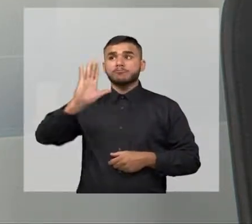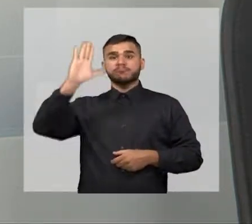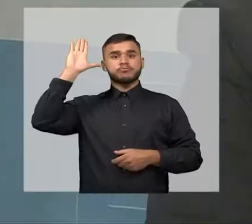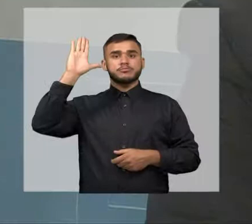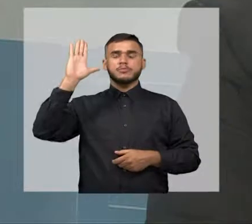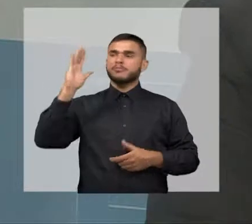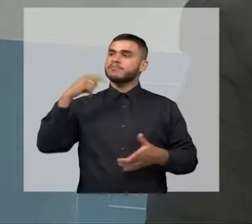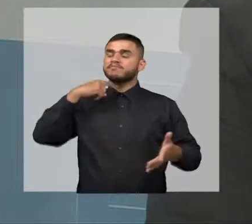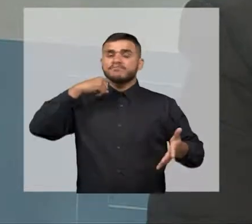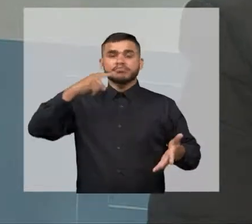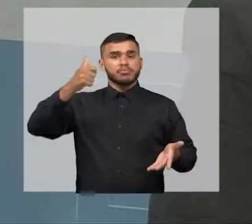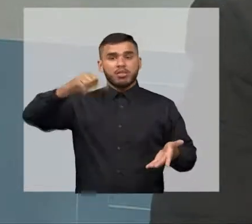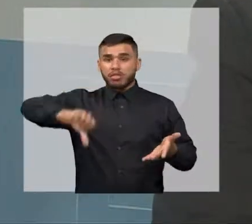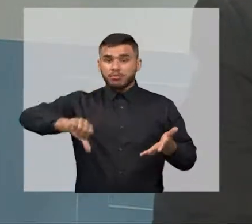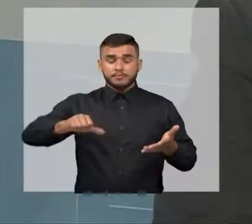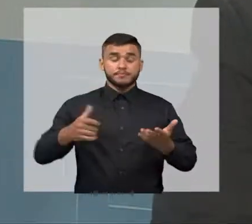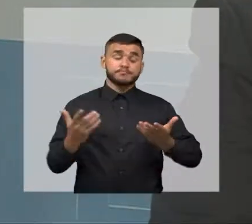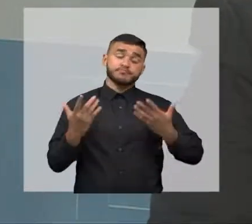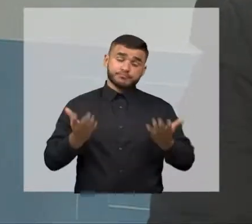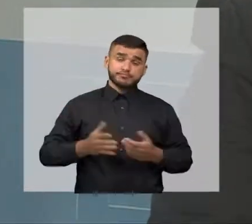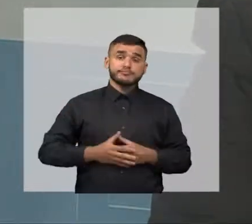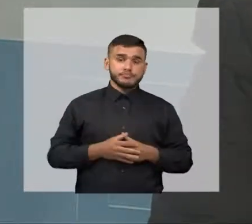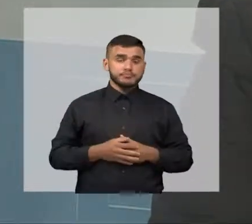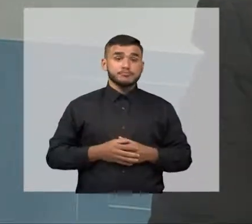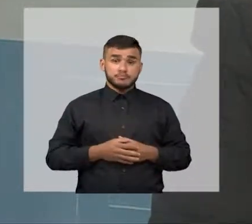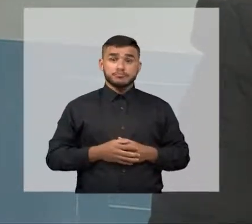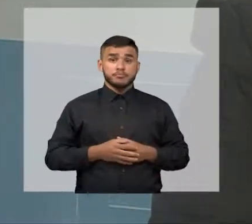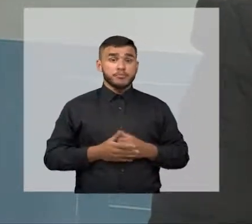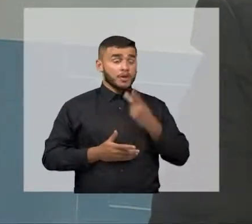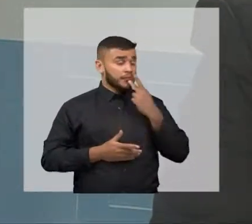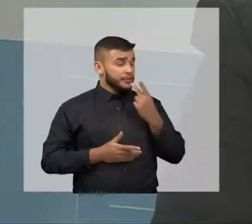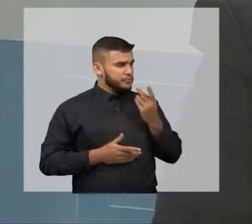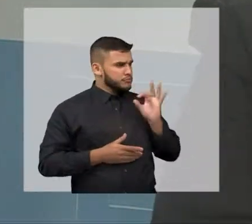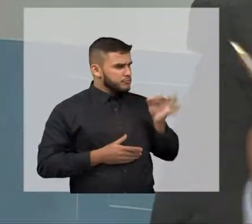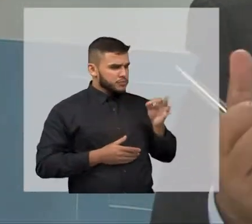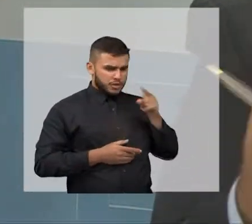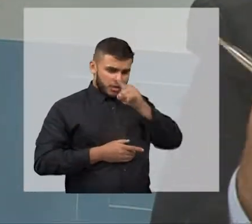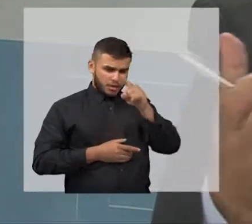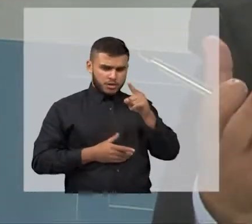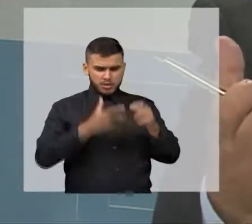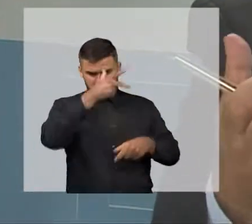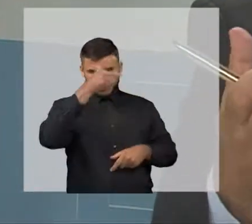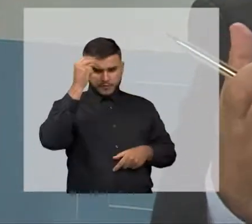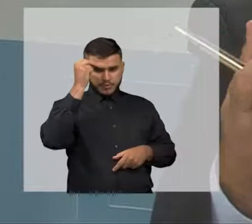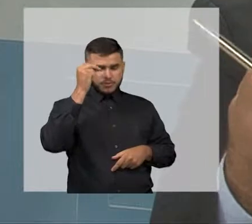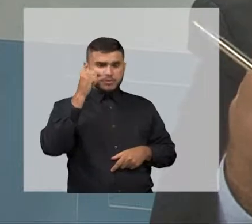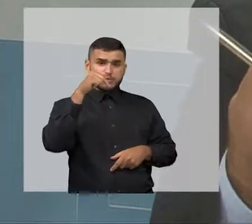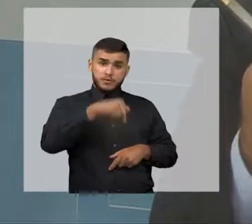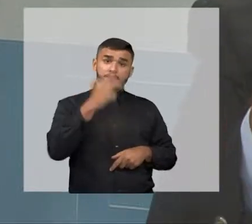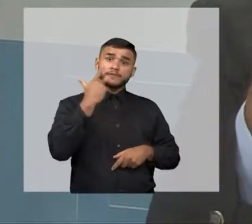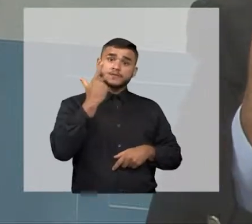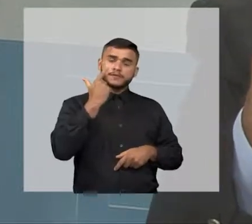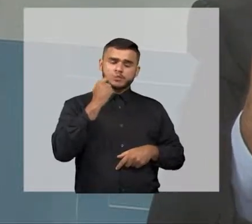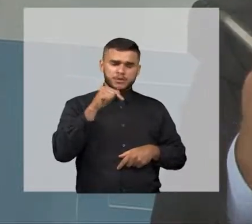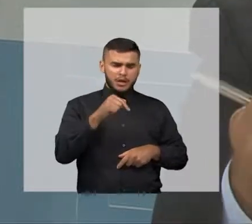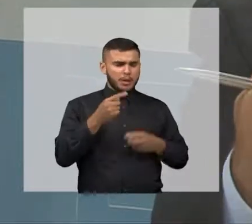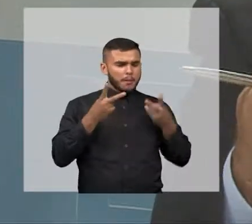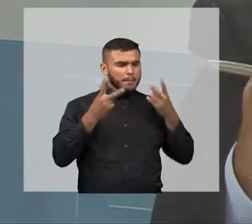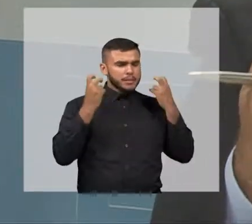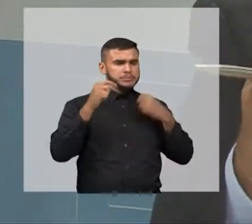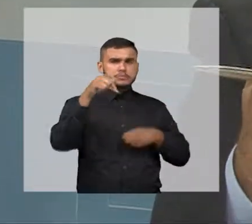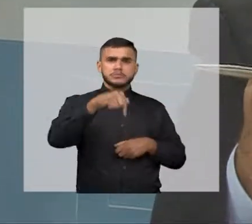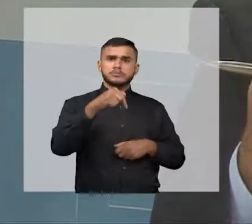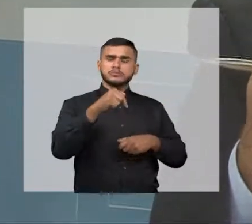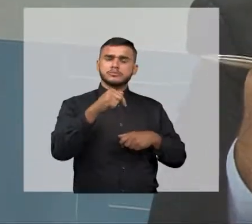dando certo. E Caucaia tem uma coisa fundamental que eu preciso se lembrar. Caucaia, a prefeita de Fortaleza, ou seja, a